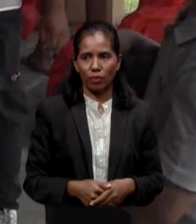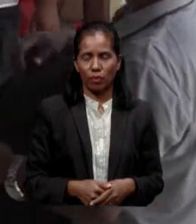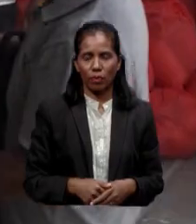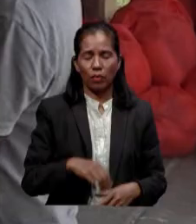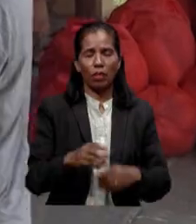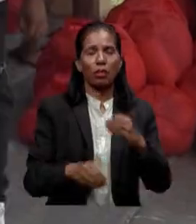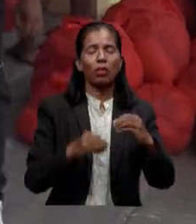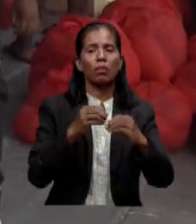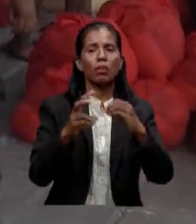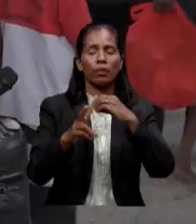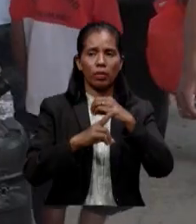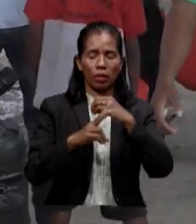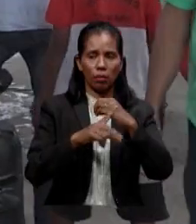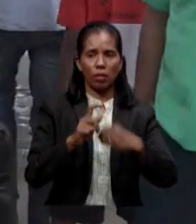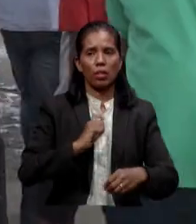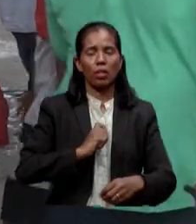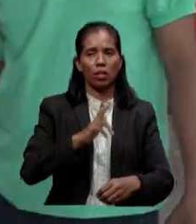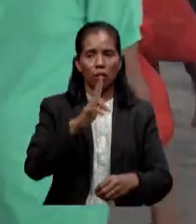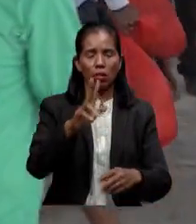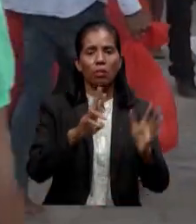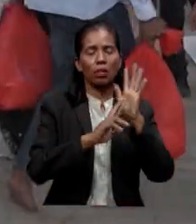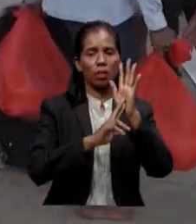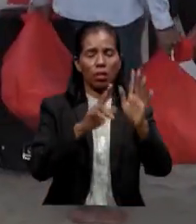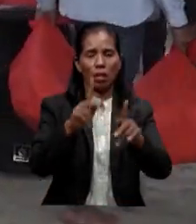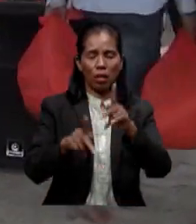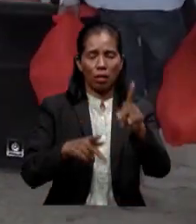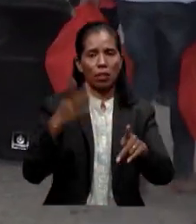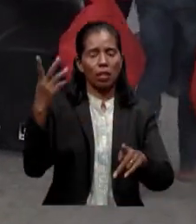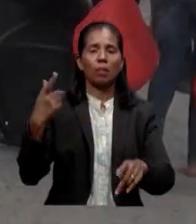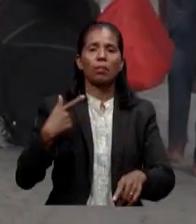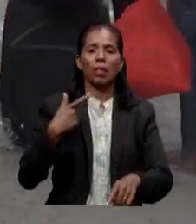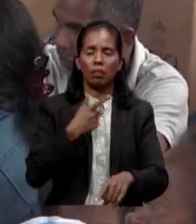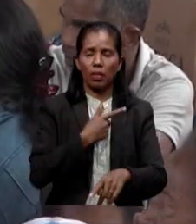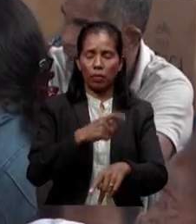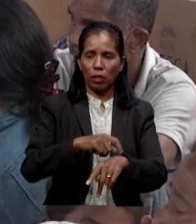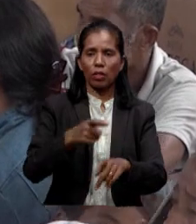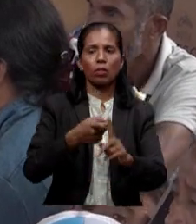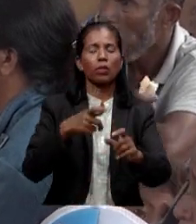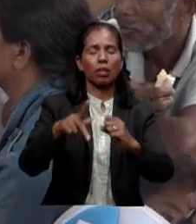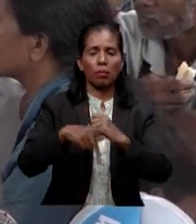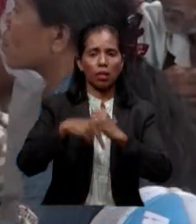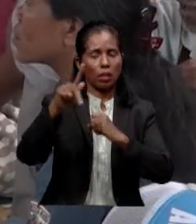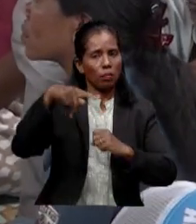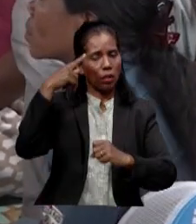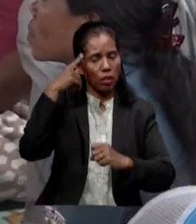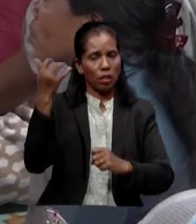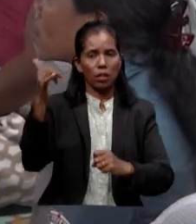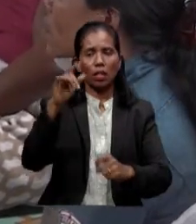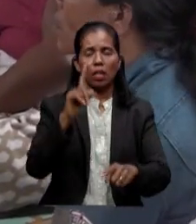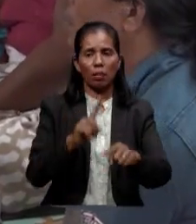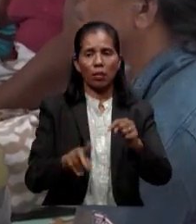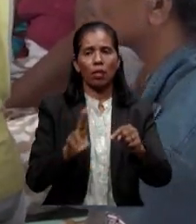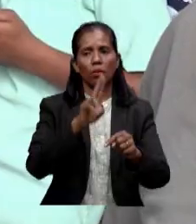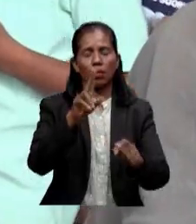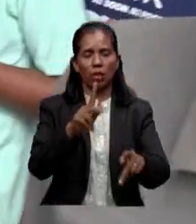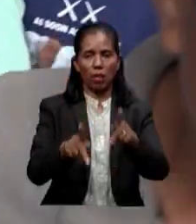Relaciona o vítima incêndio Tassitolu, representante povo e parlamento nacional, cujo partido político sira, atulabele usa povo